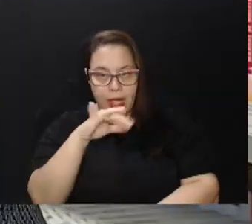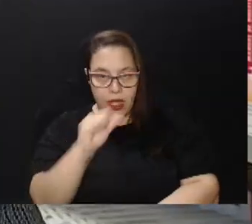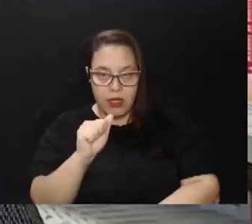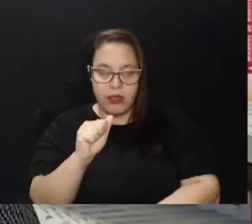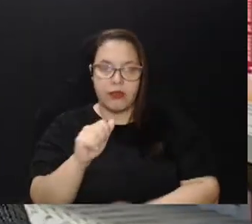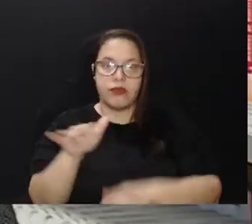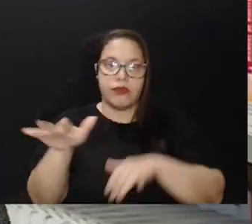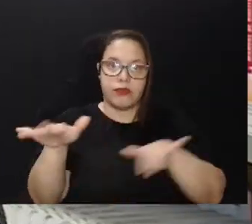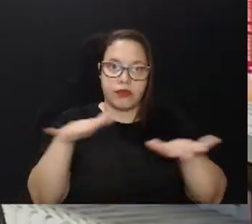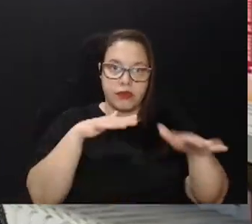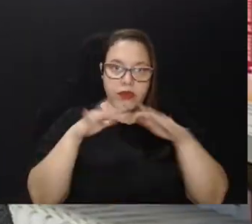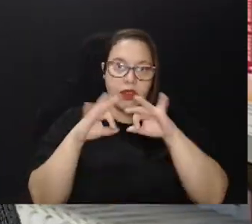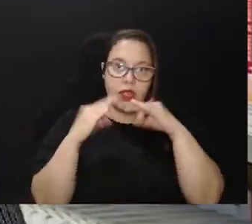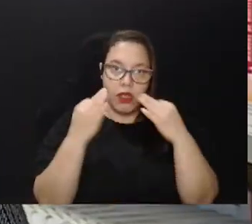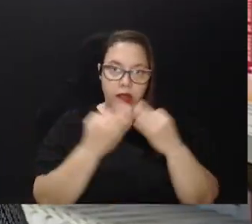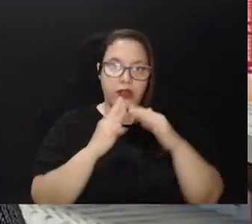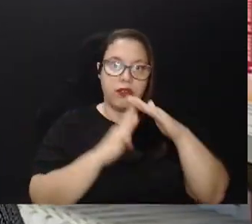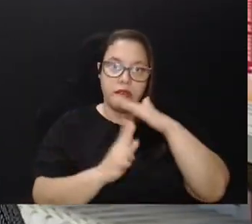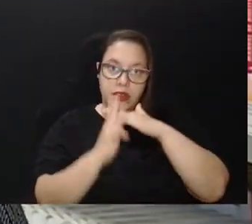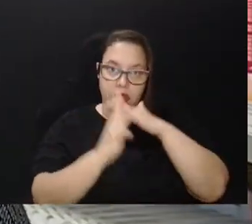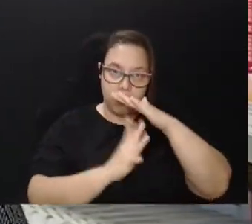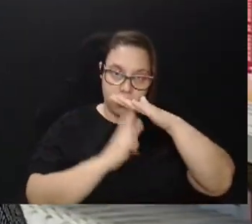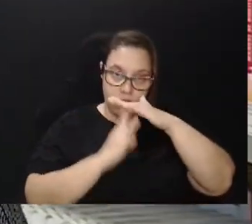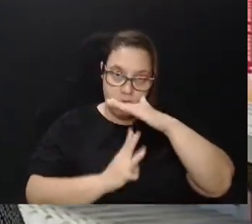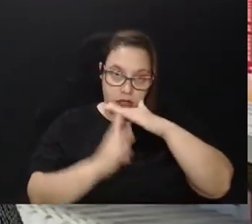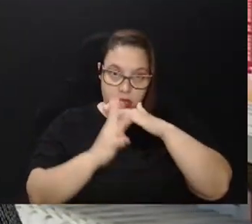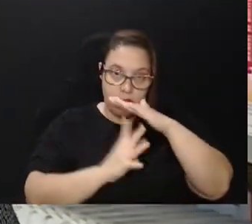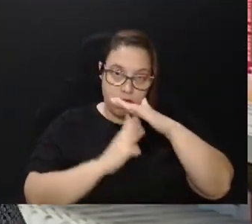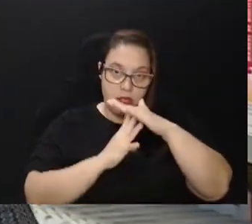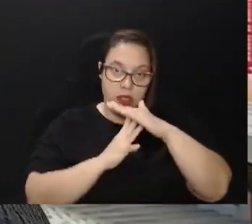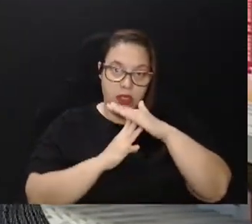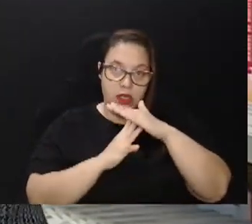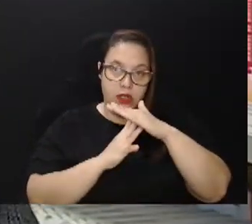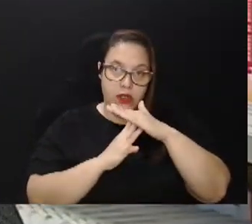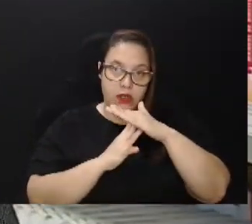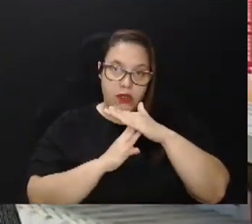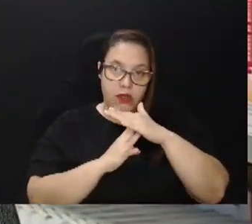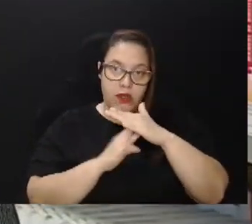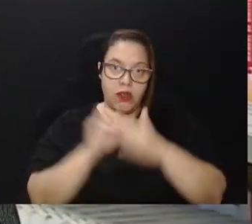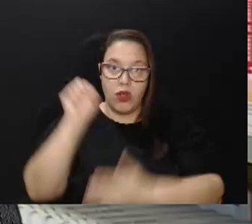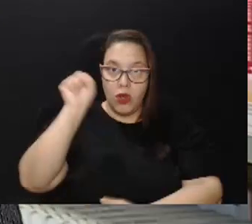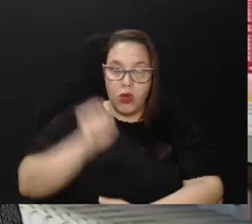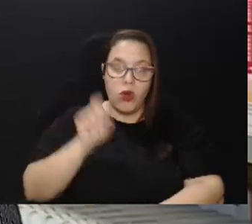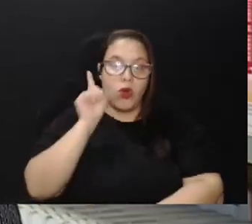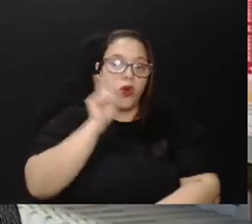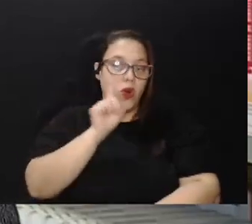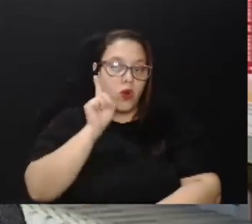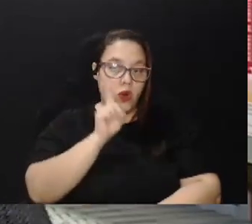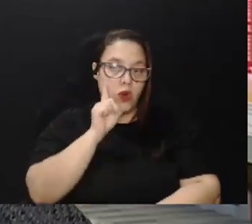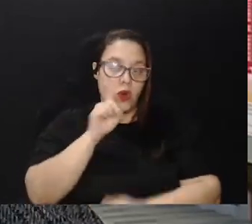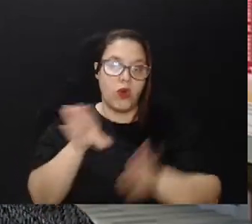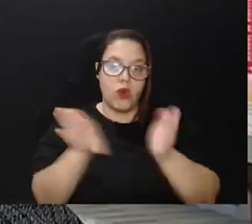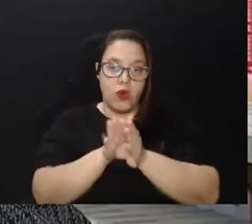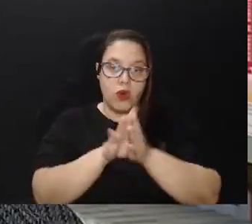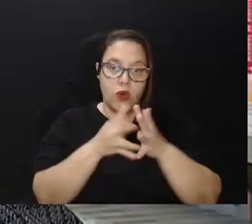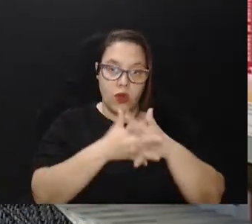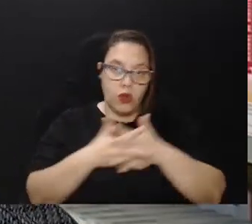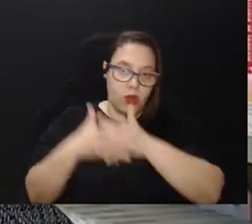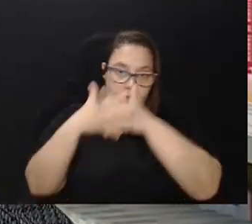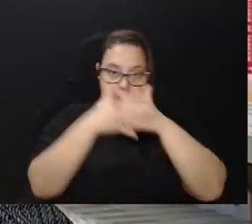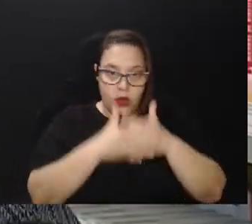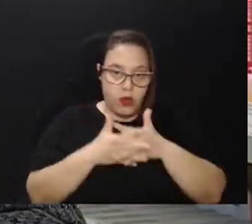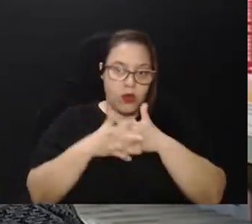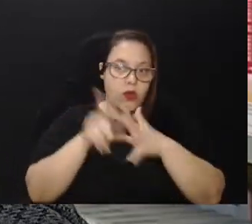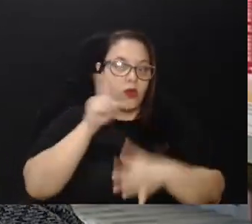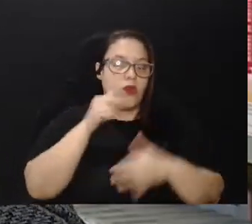de imigrantes confederados, né, do sul dos Estados Unidos, que vêm para cá e se instalam em Santa Bárbara